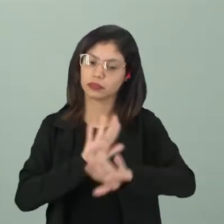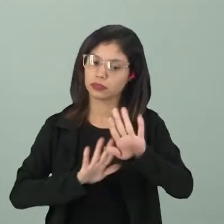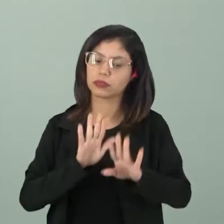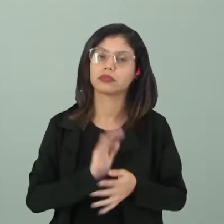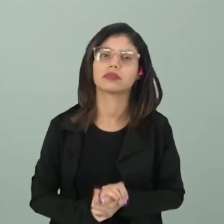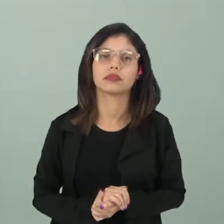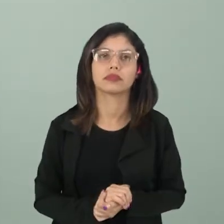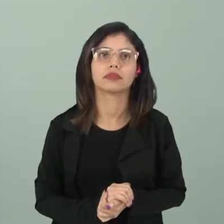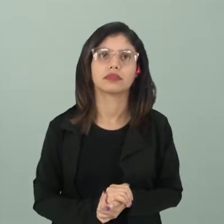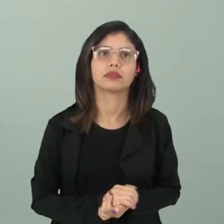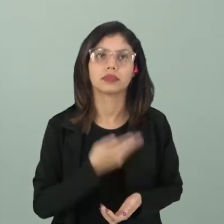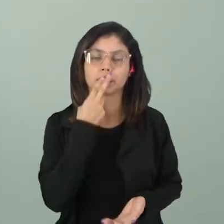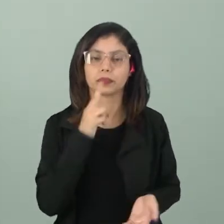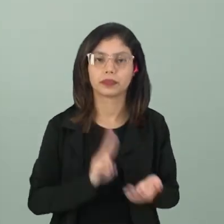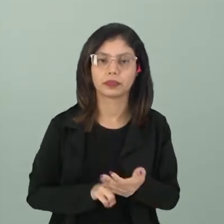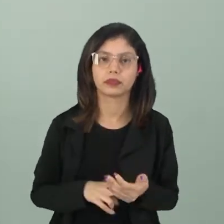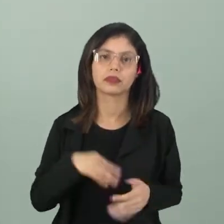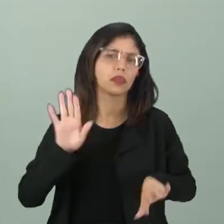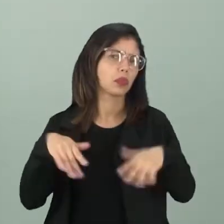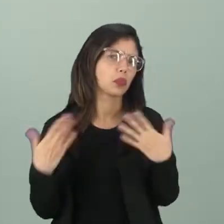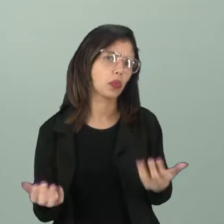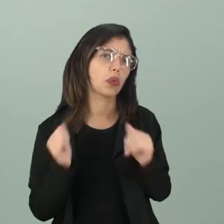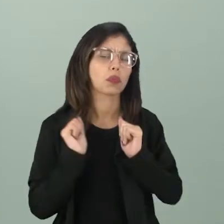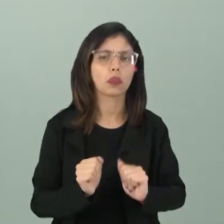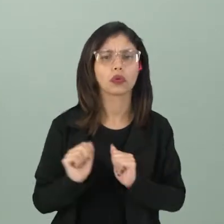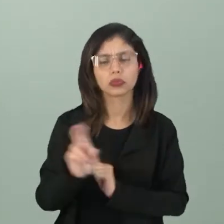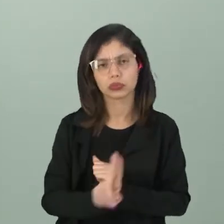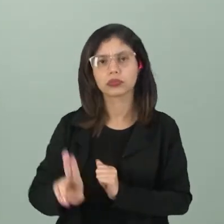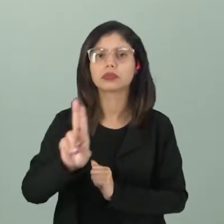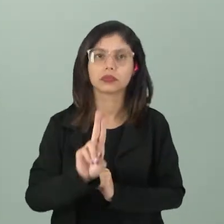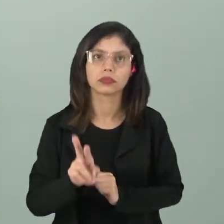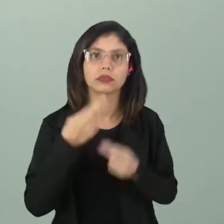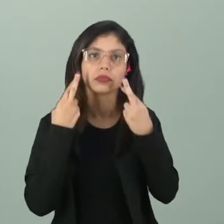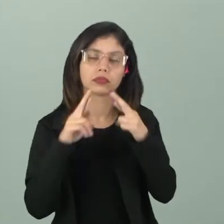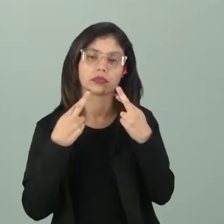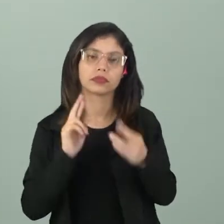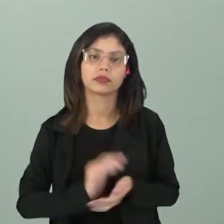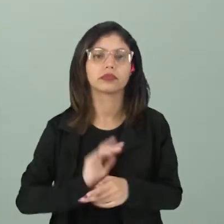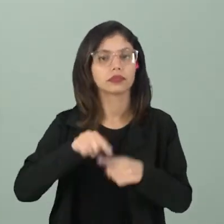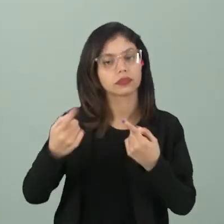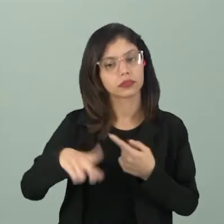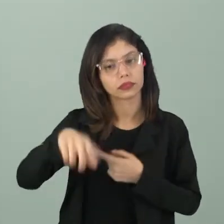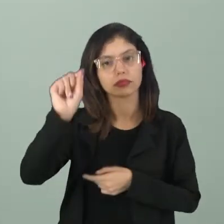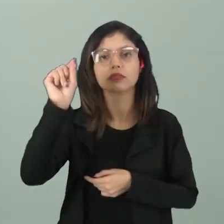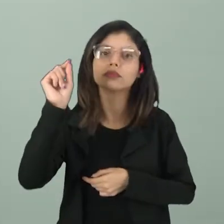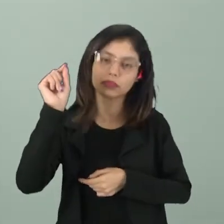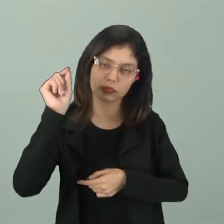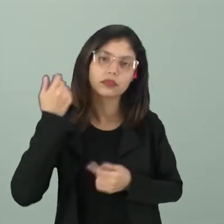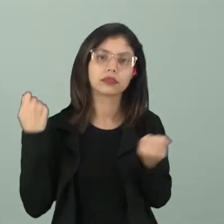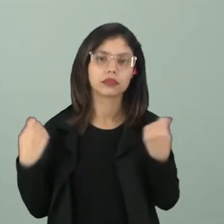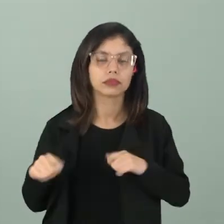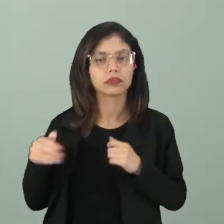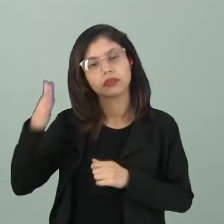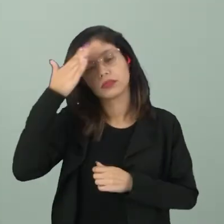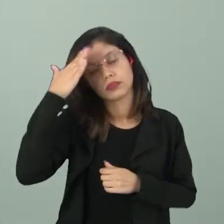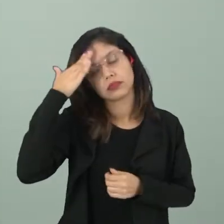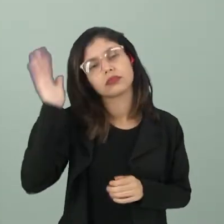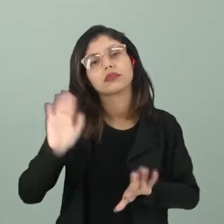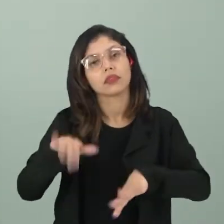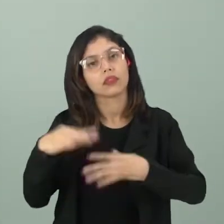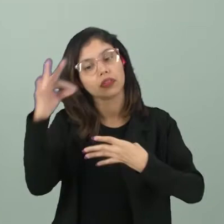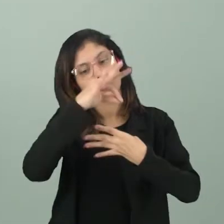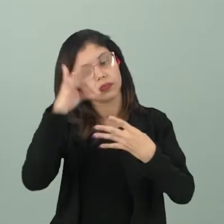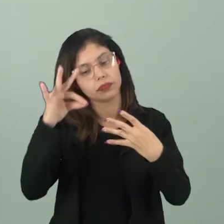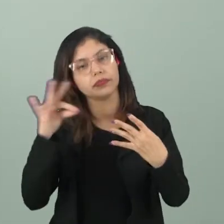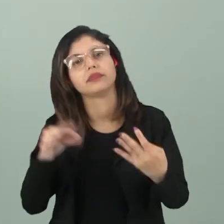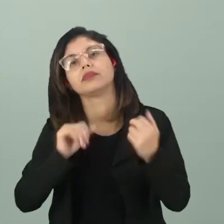cuidado. Na carta de reclamação, que tipo de argumento eu posso utilizar? Mas para eu escolher o meu argumento, eu preciso entender quais são